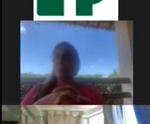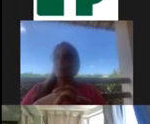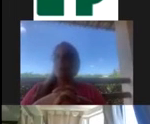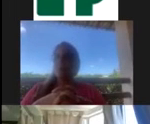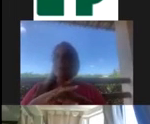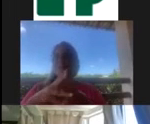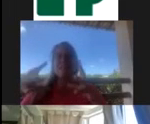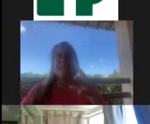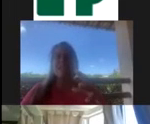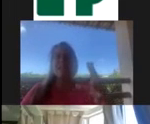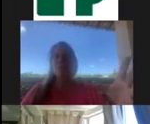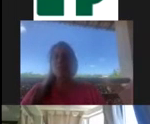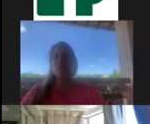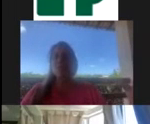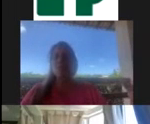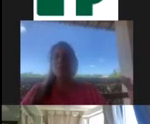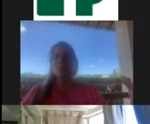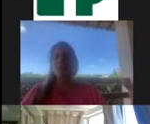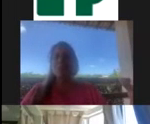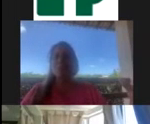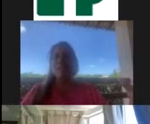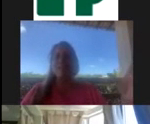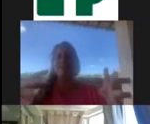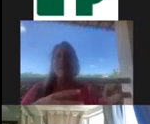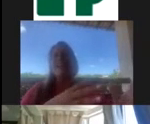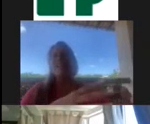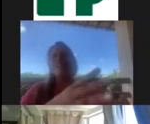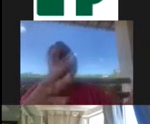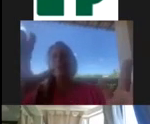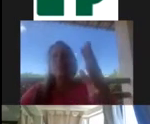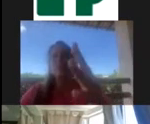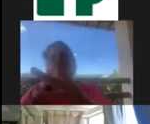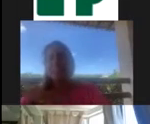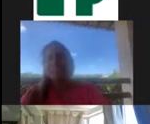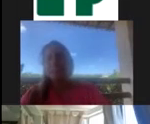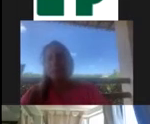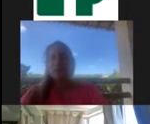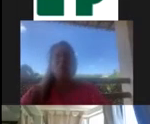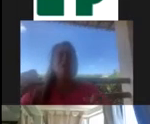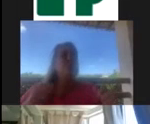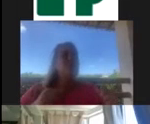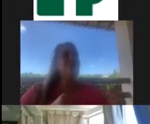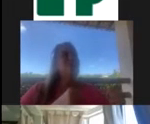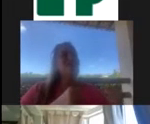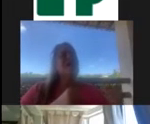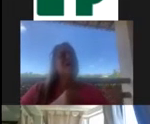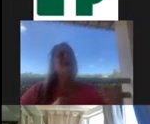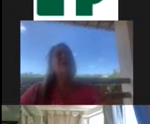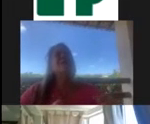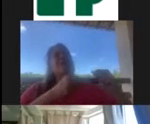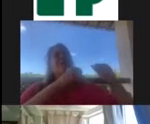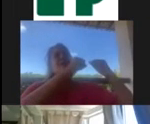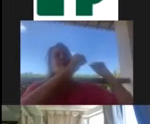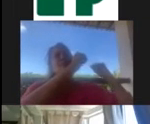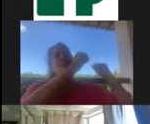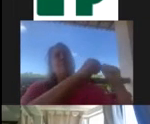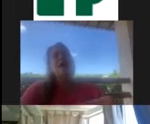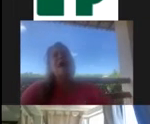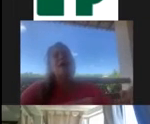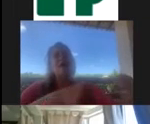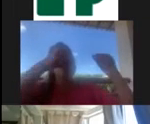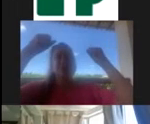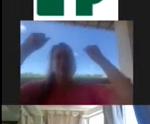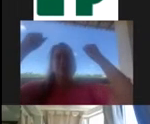online. Mas as assinaturas de tudo isso eram enviadas para as pessoas. documento físico que saía, ia de